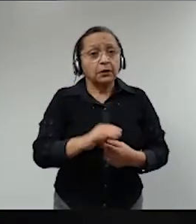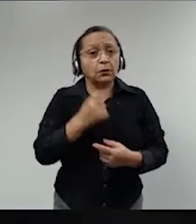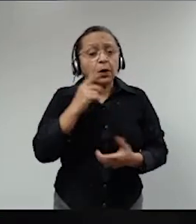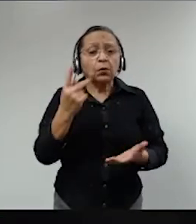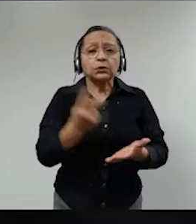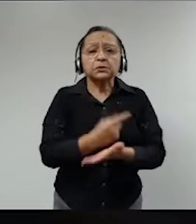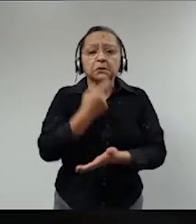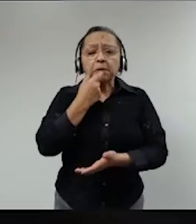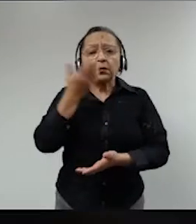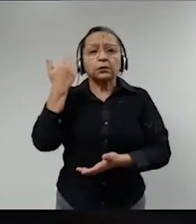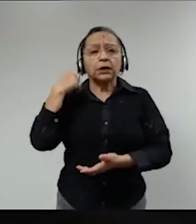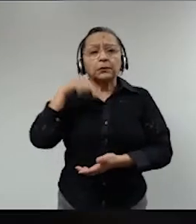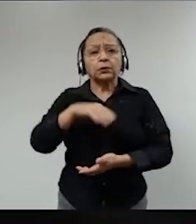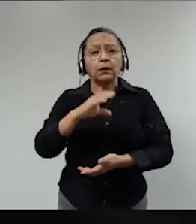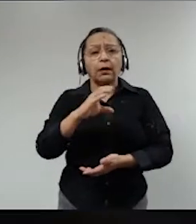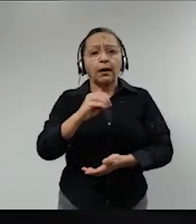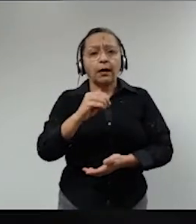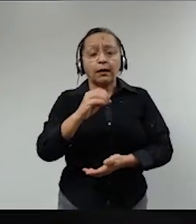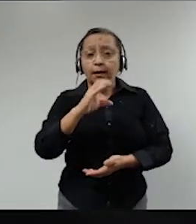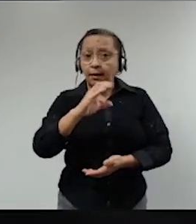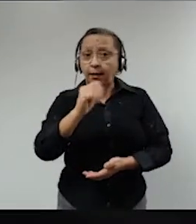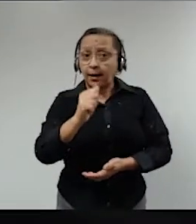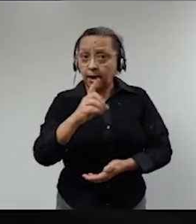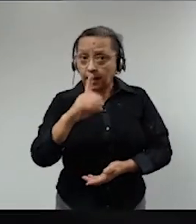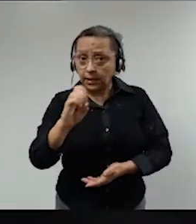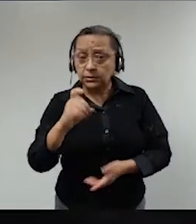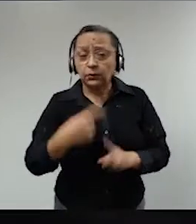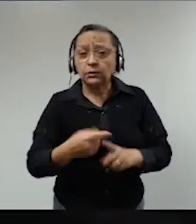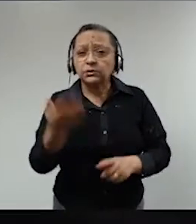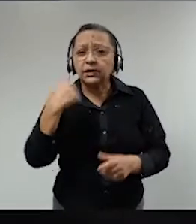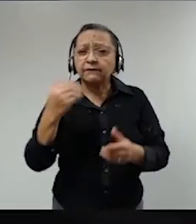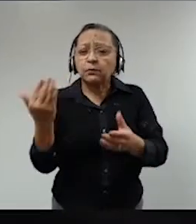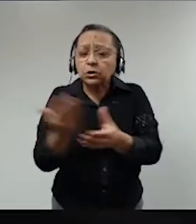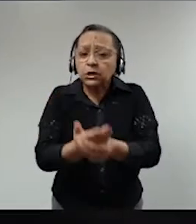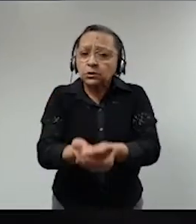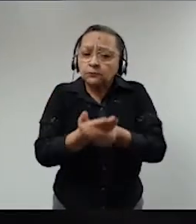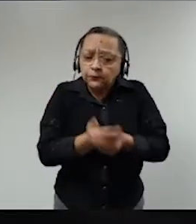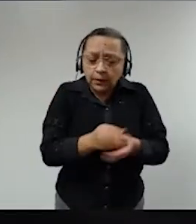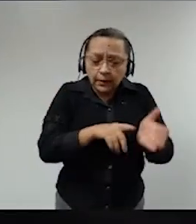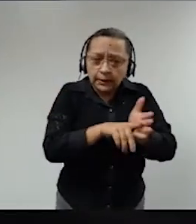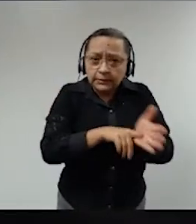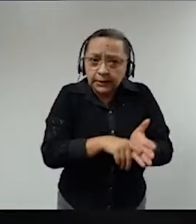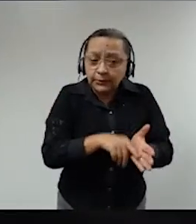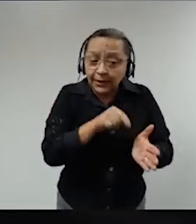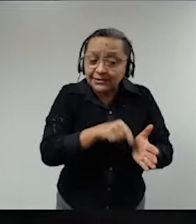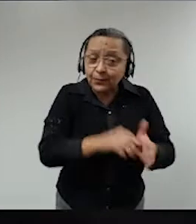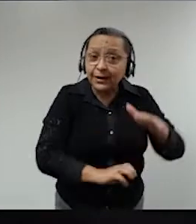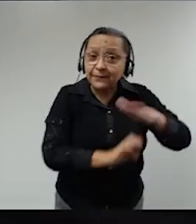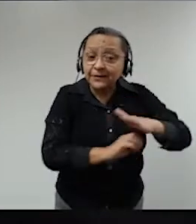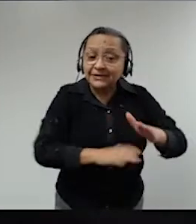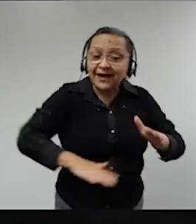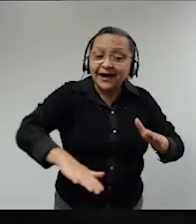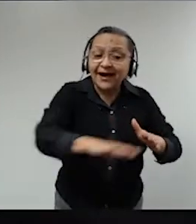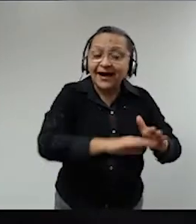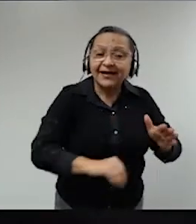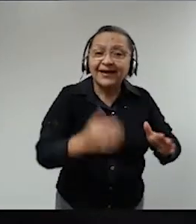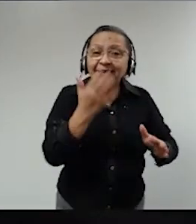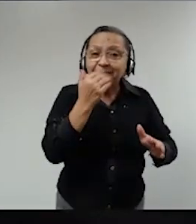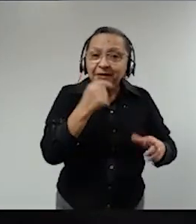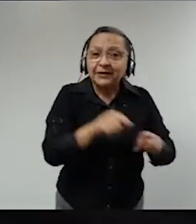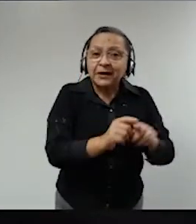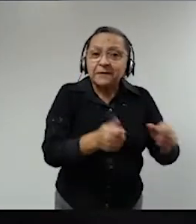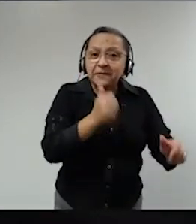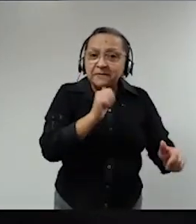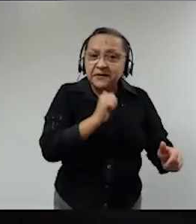CAD, quando da análise de uma petição que foi submetida por empresas do setor de alimento e bebidas, no primeiro momento